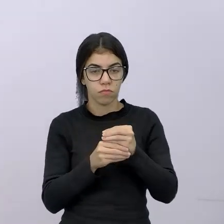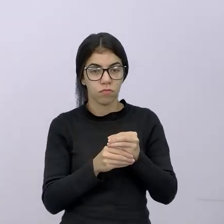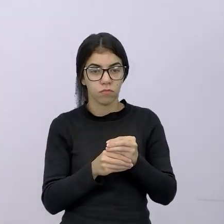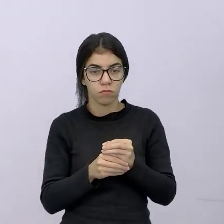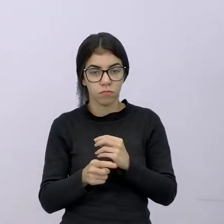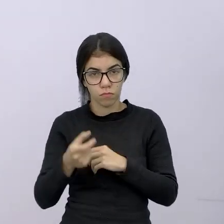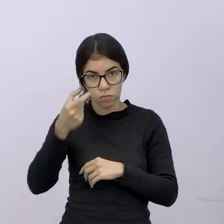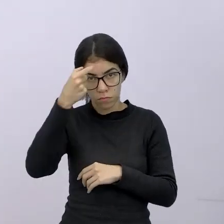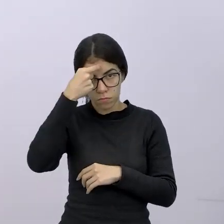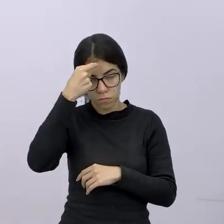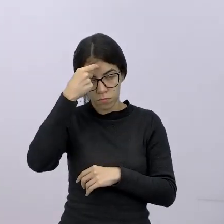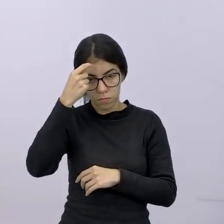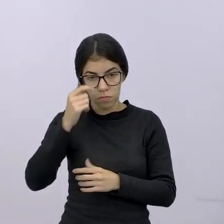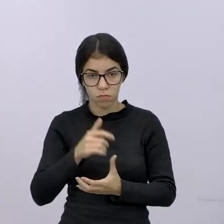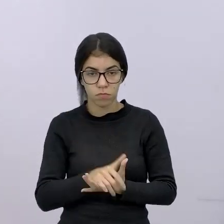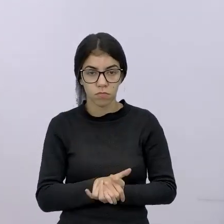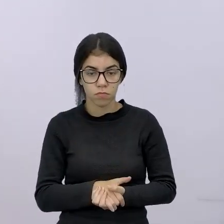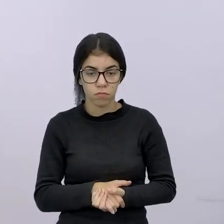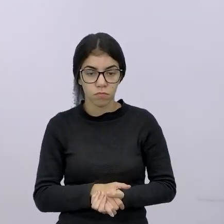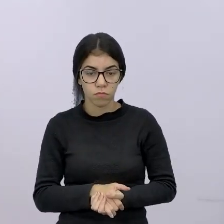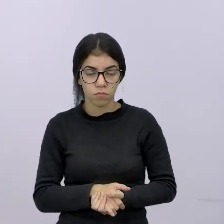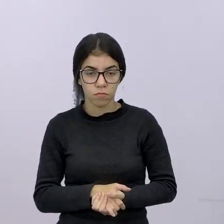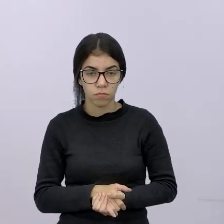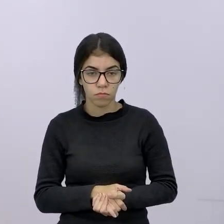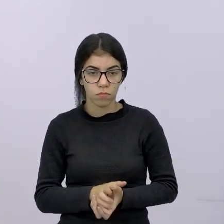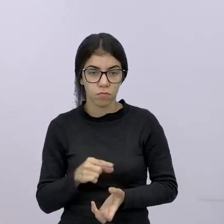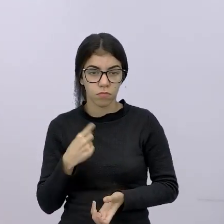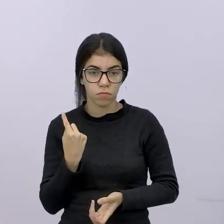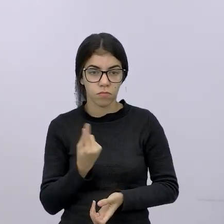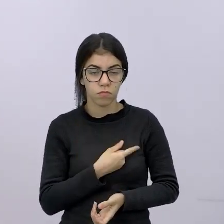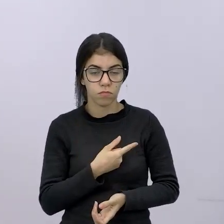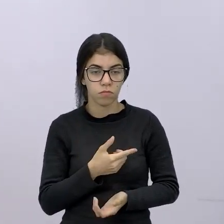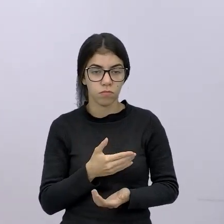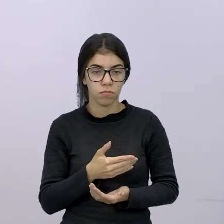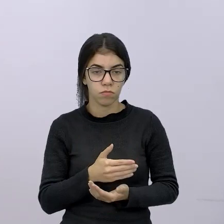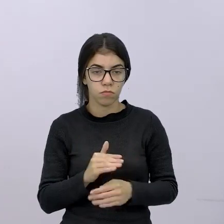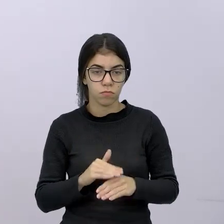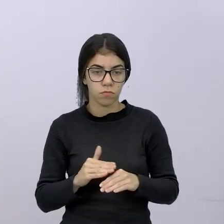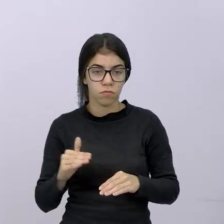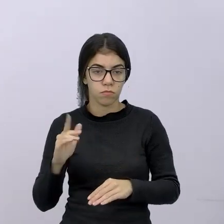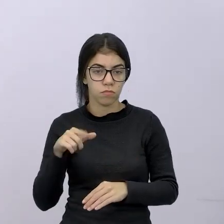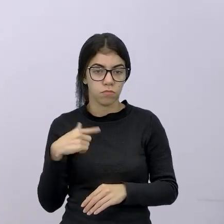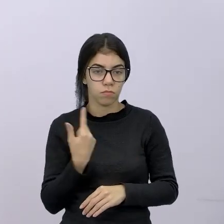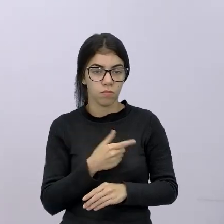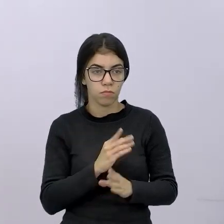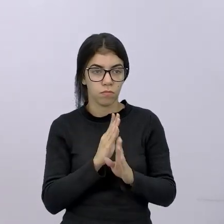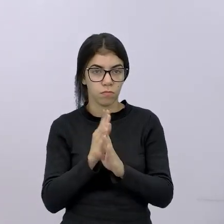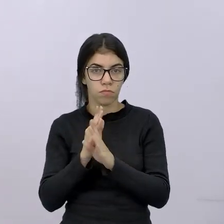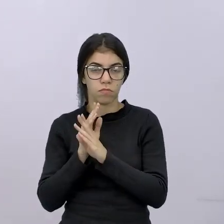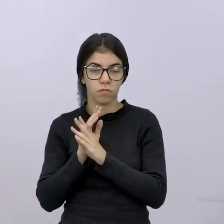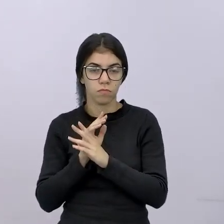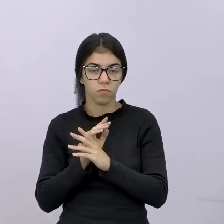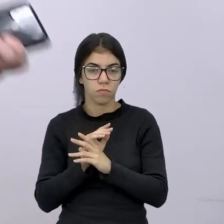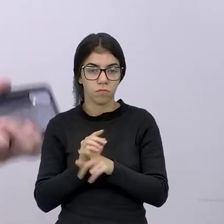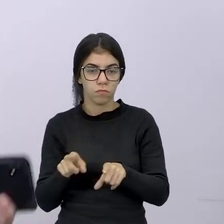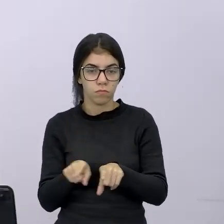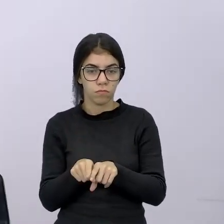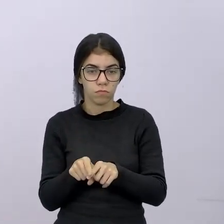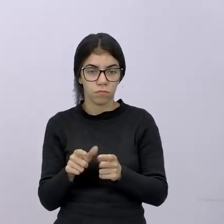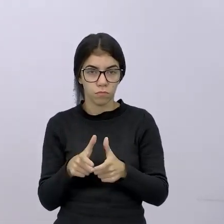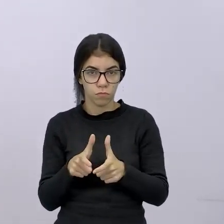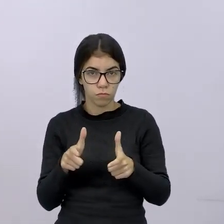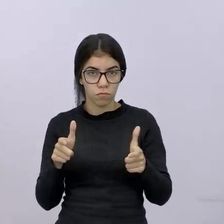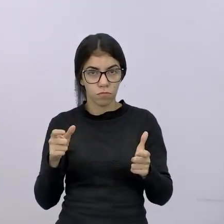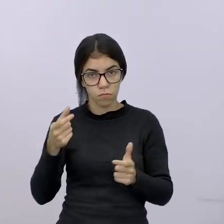nossa consciência, né? Quanto mais coisas estranhas nós nos deparamos, mais se expande a